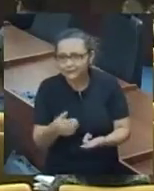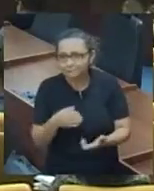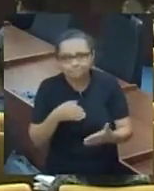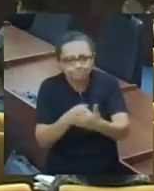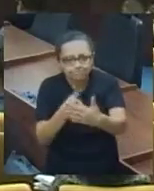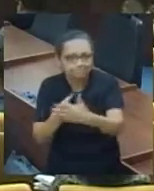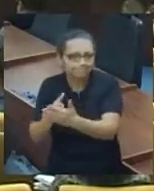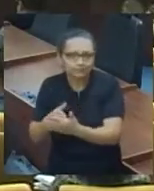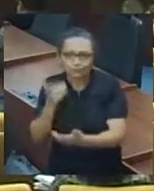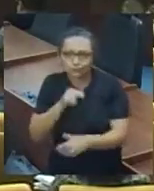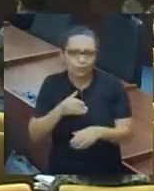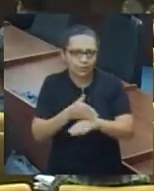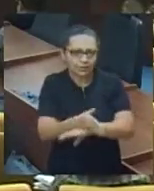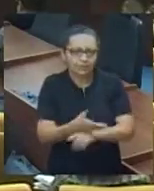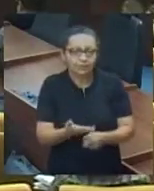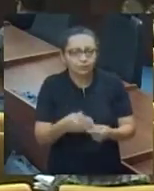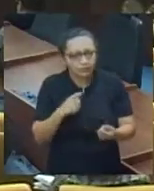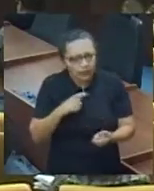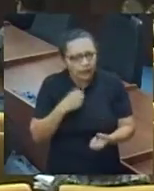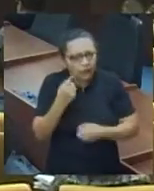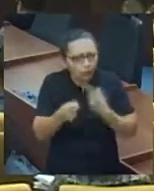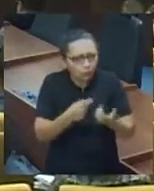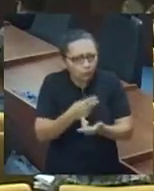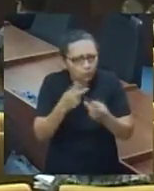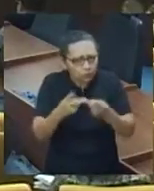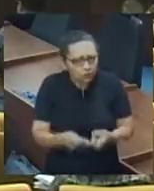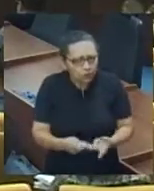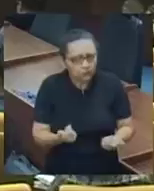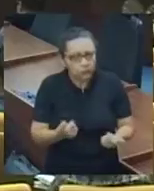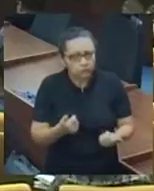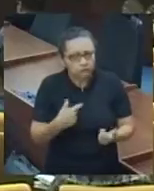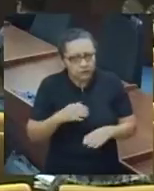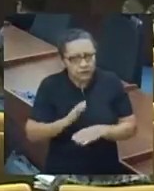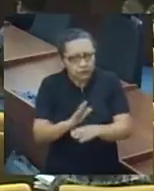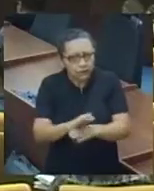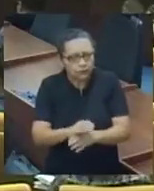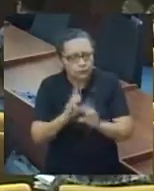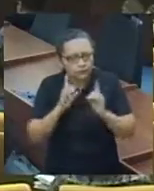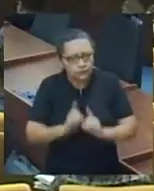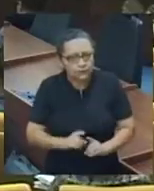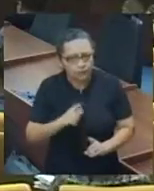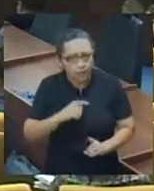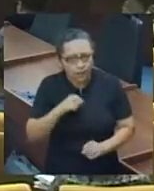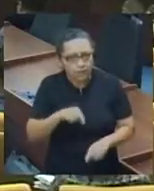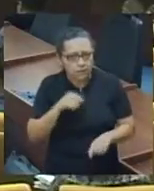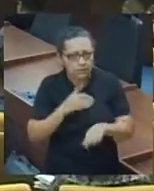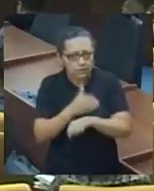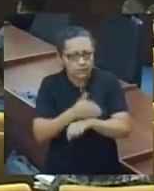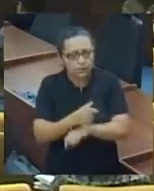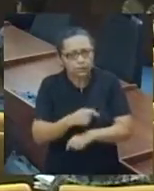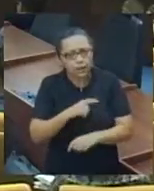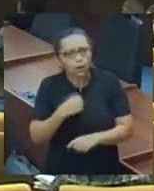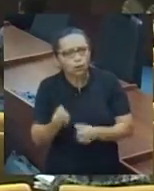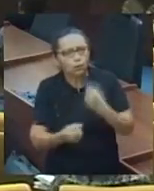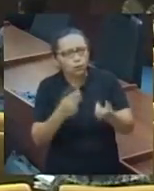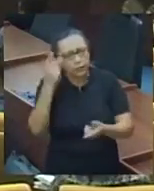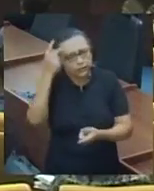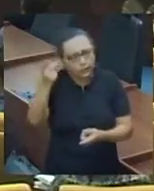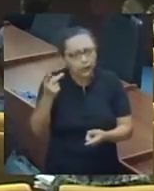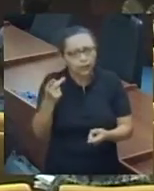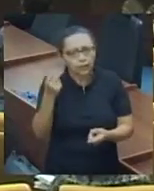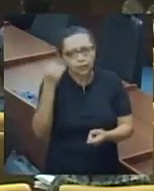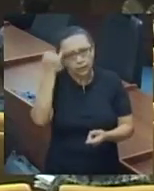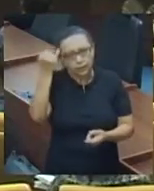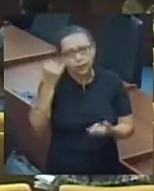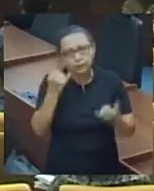realmente então tem alguma coisa que faça o deficiente poder ter esse é sensual uma ideia um projeto